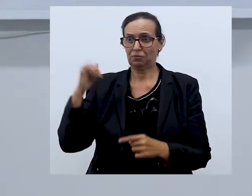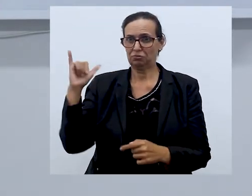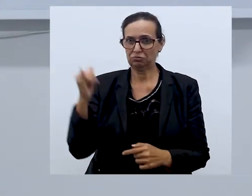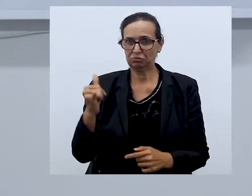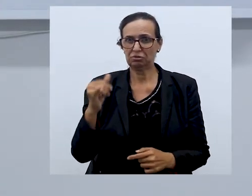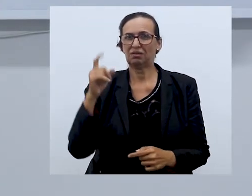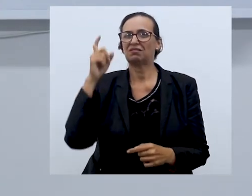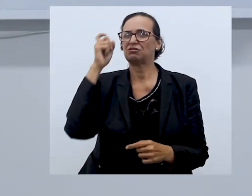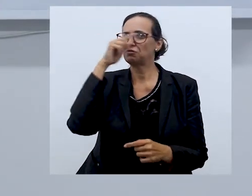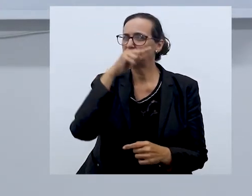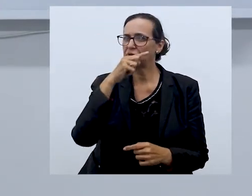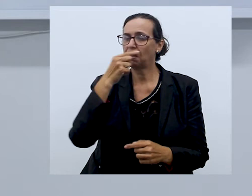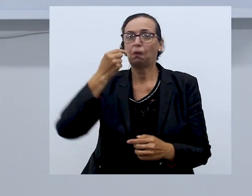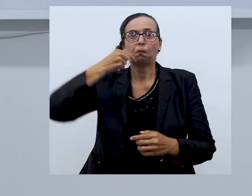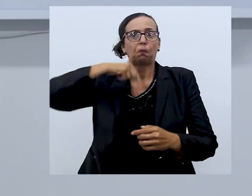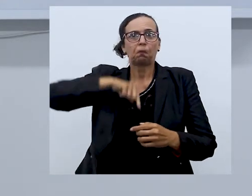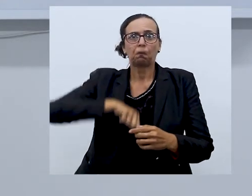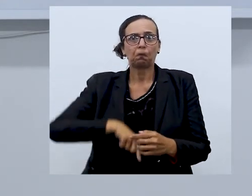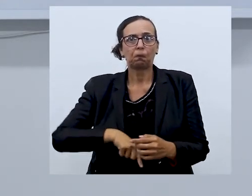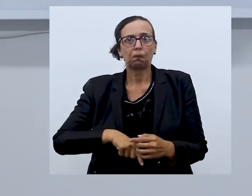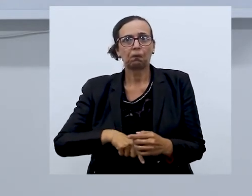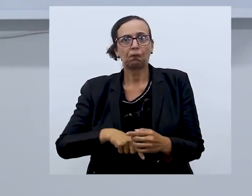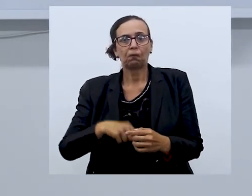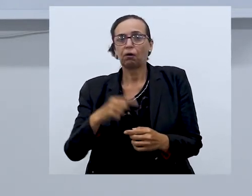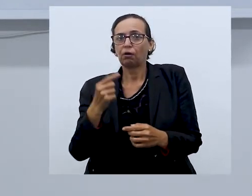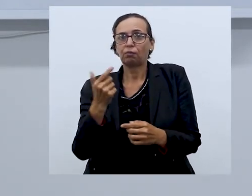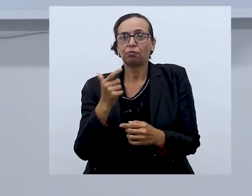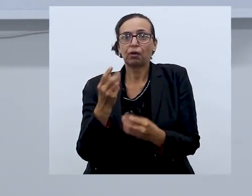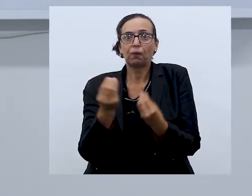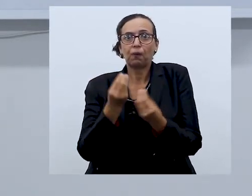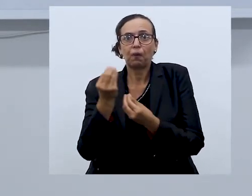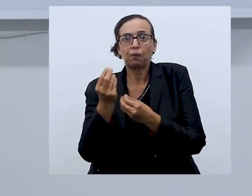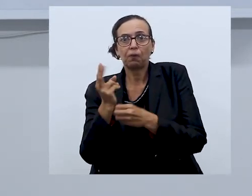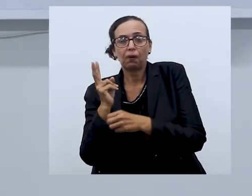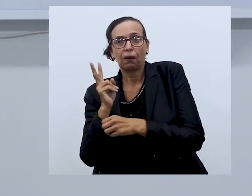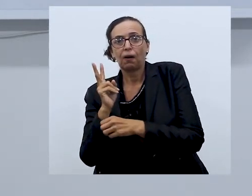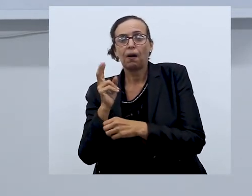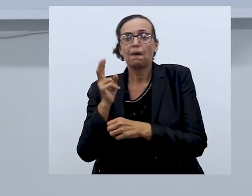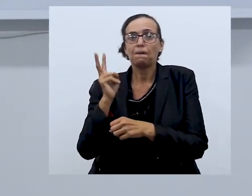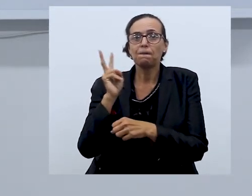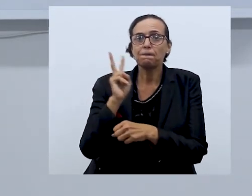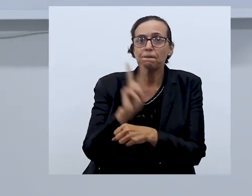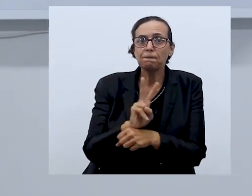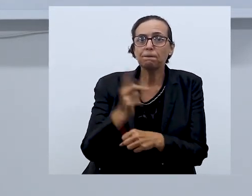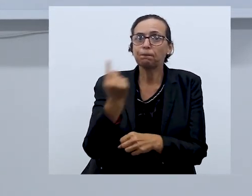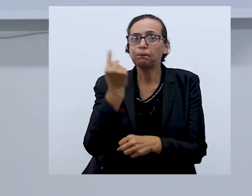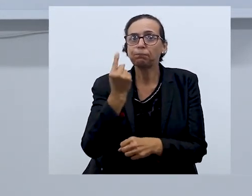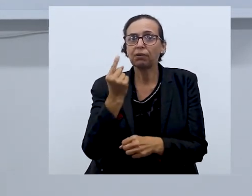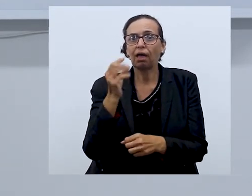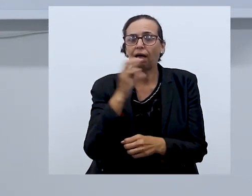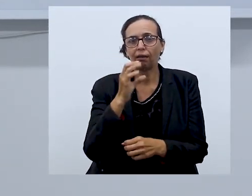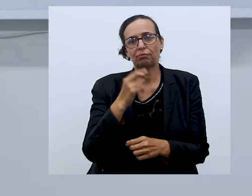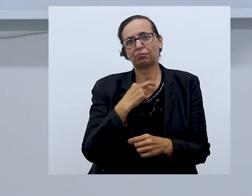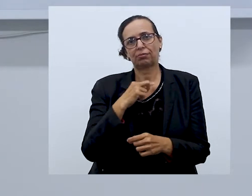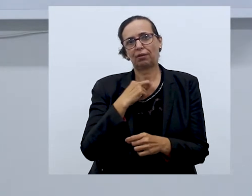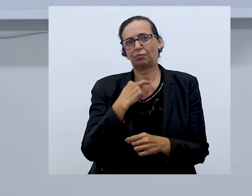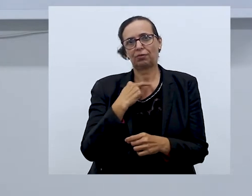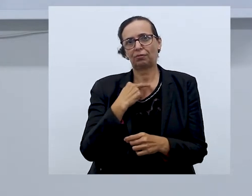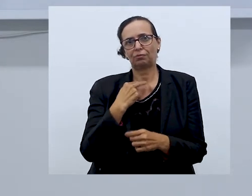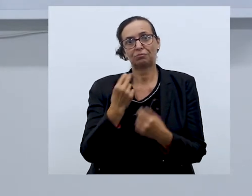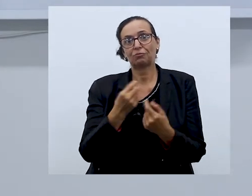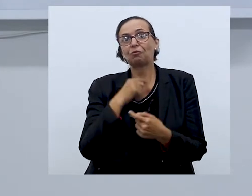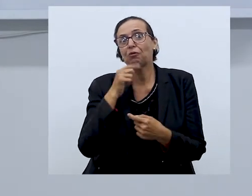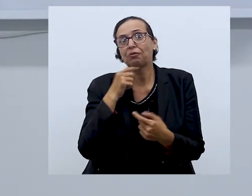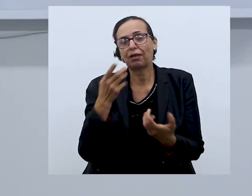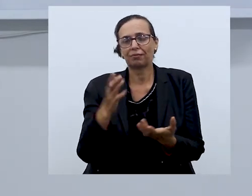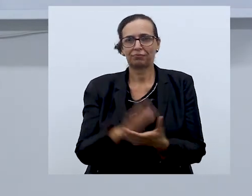pronto-socorro. Porque os danos do choque é profundo, não tem como você fazer um primeiro socorro na hora, a não ser uma queimadura caso